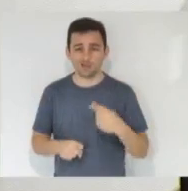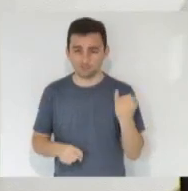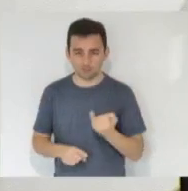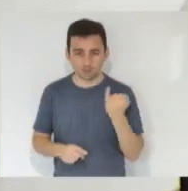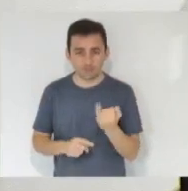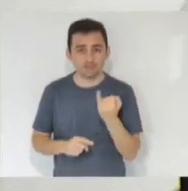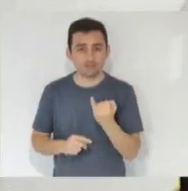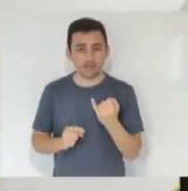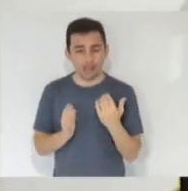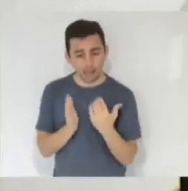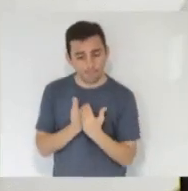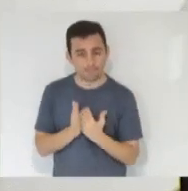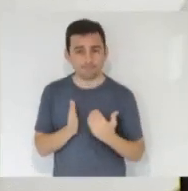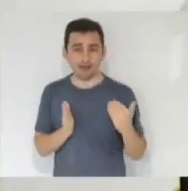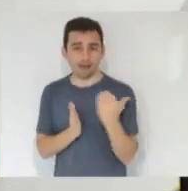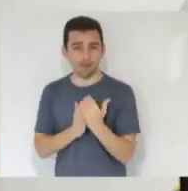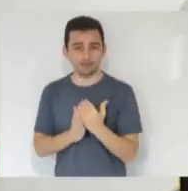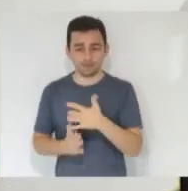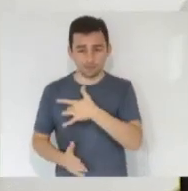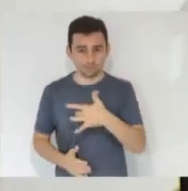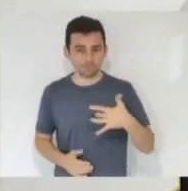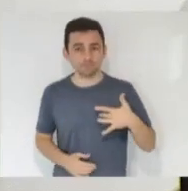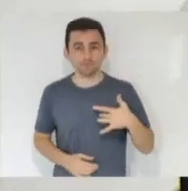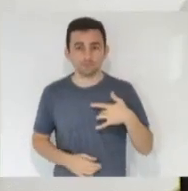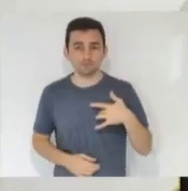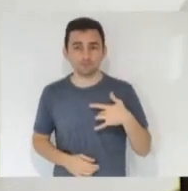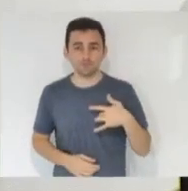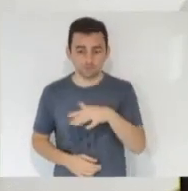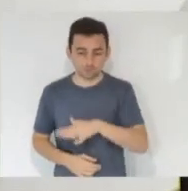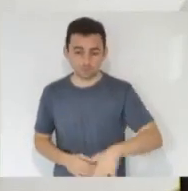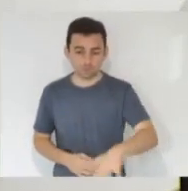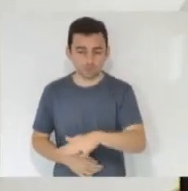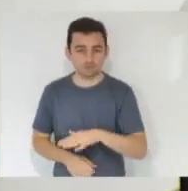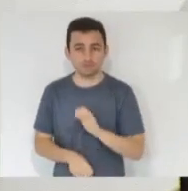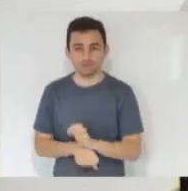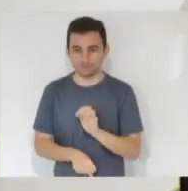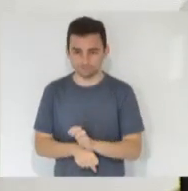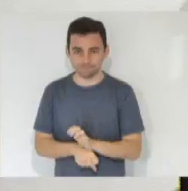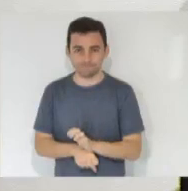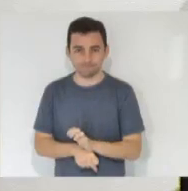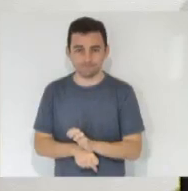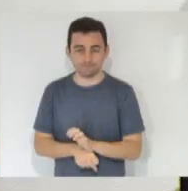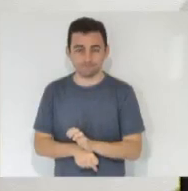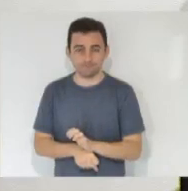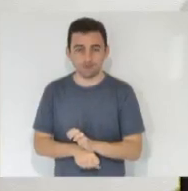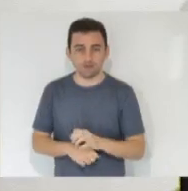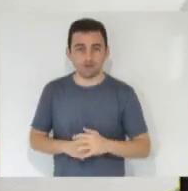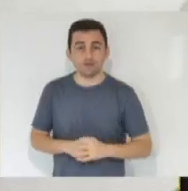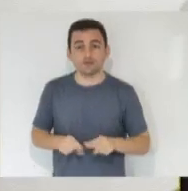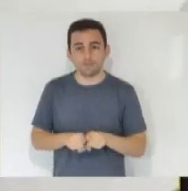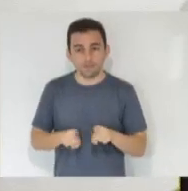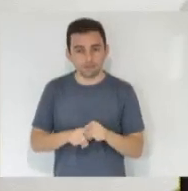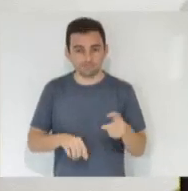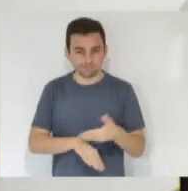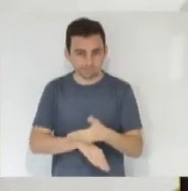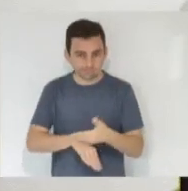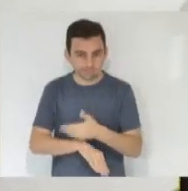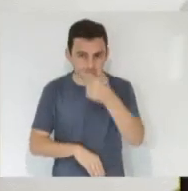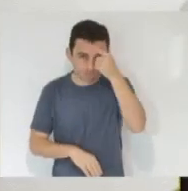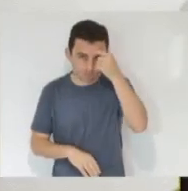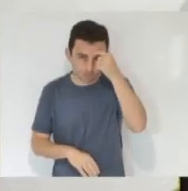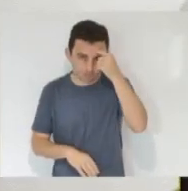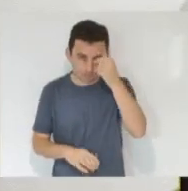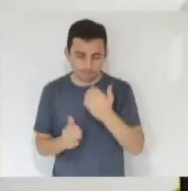complemento à saúde pública do sul do nosso estado. Além de garantir a participação da universidade em mais